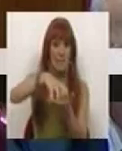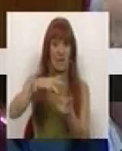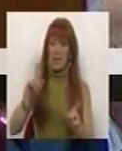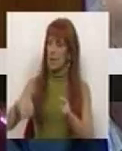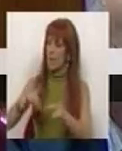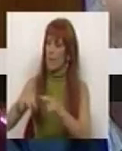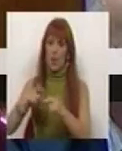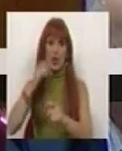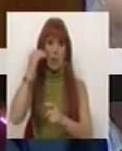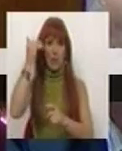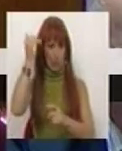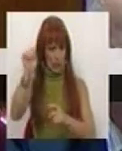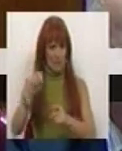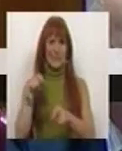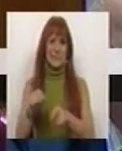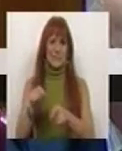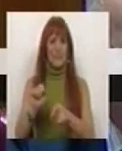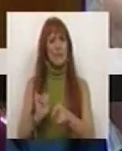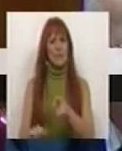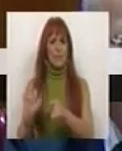quer relativamente ao futuro